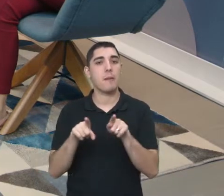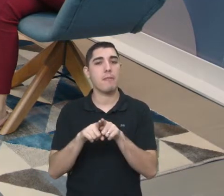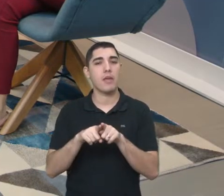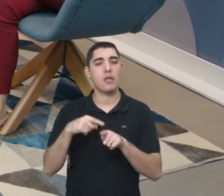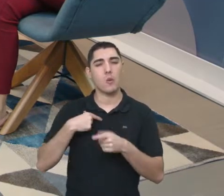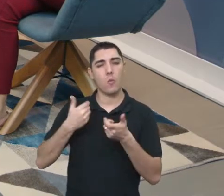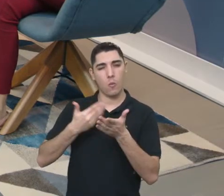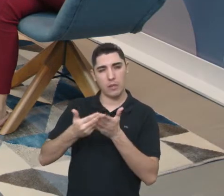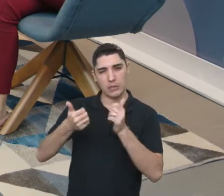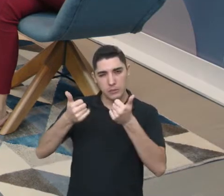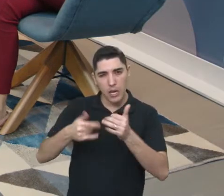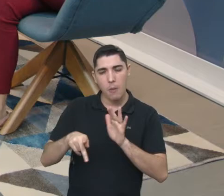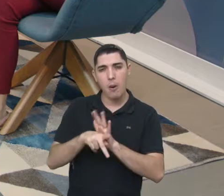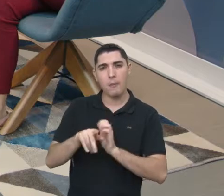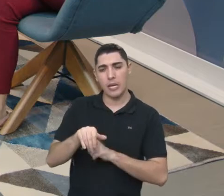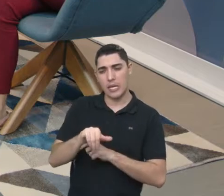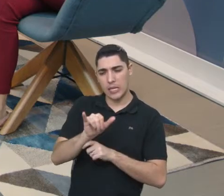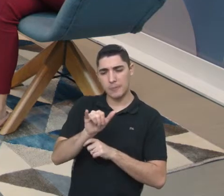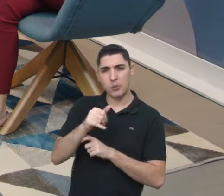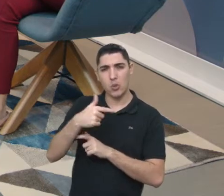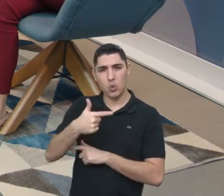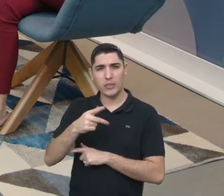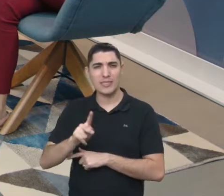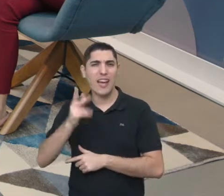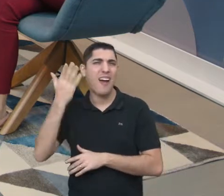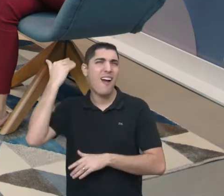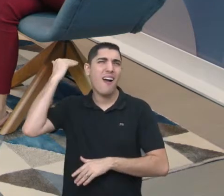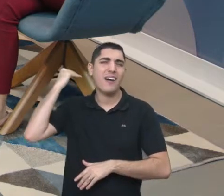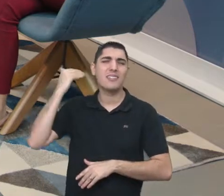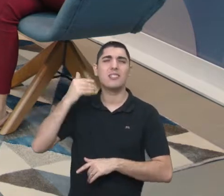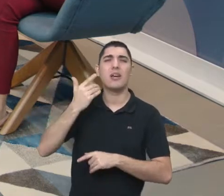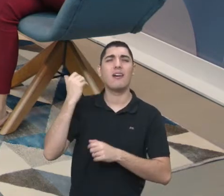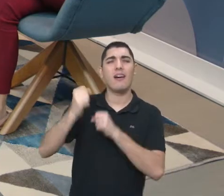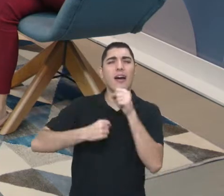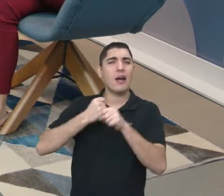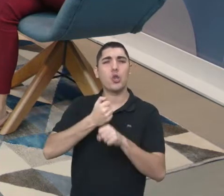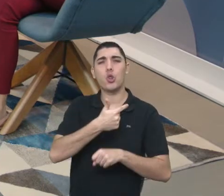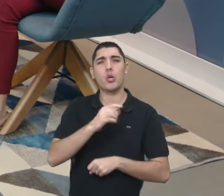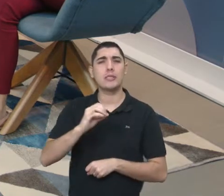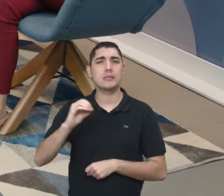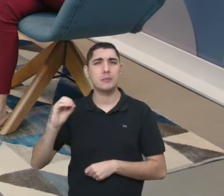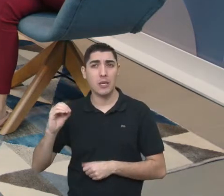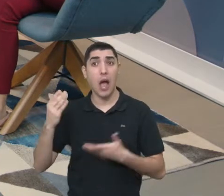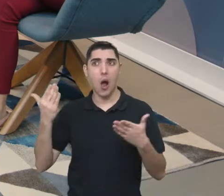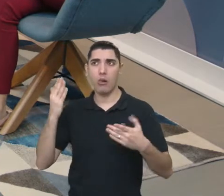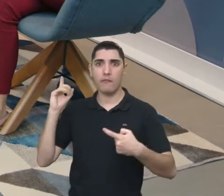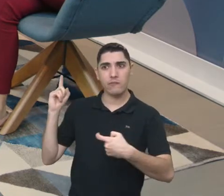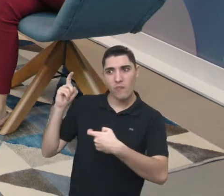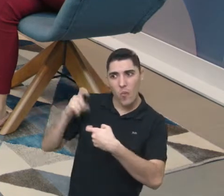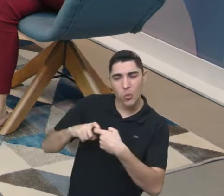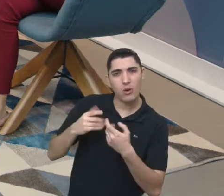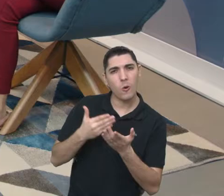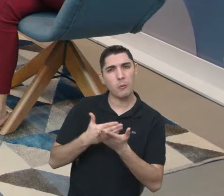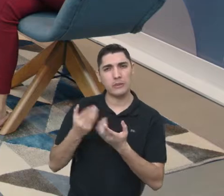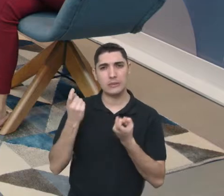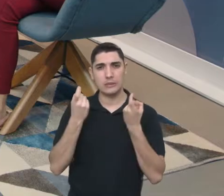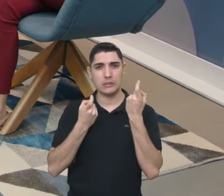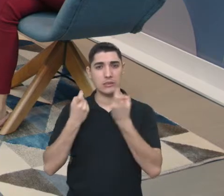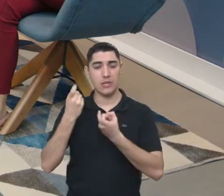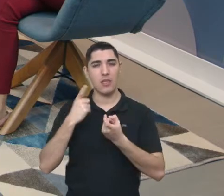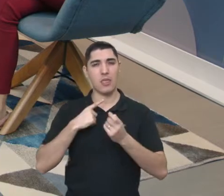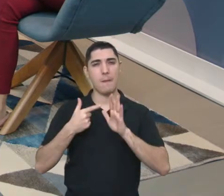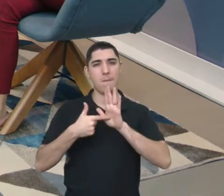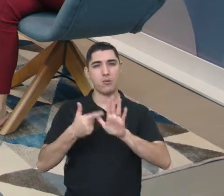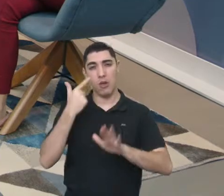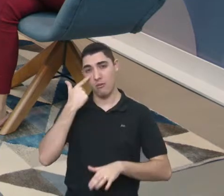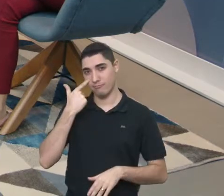sobre o Y2K, né, essa moda do início dos anos 2000 que tem voltado e também tem gerado preocupação. A gente separou